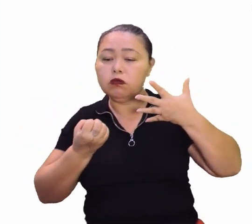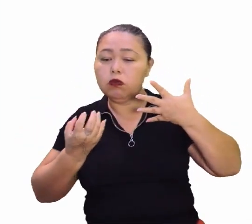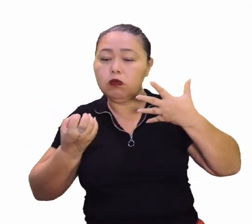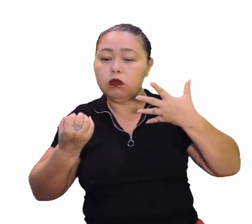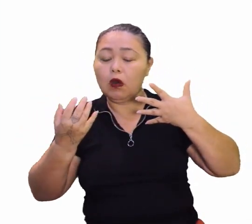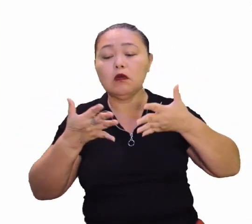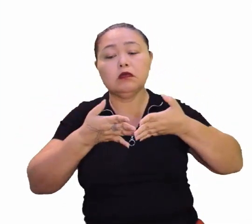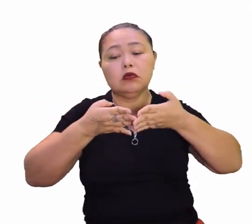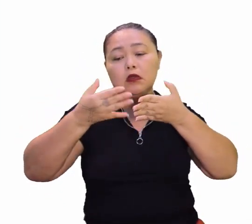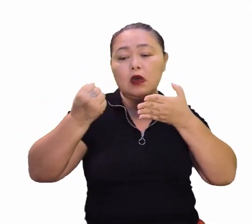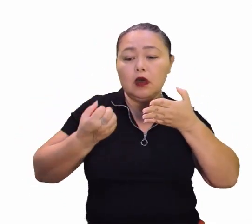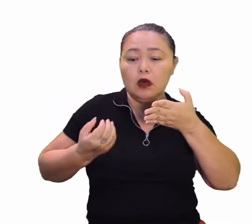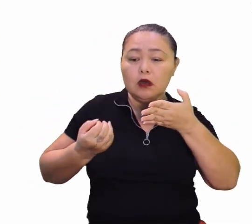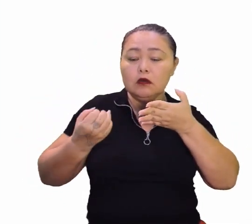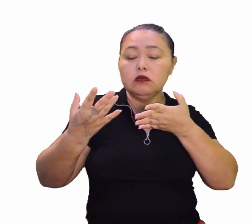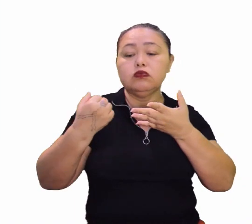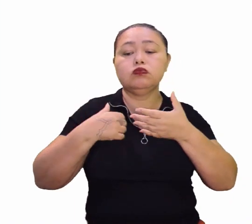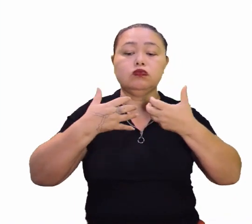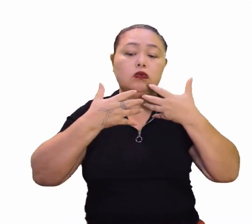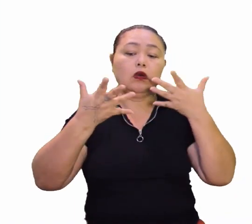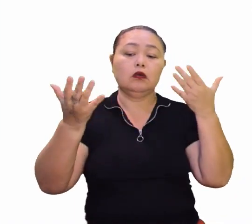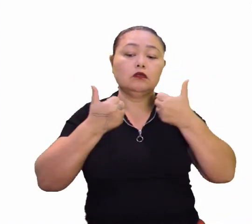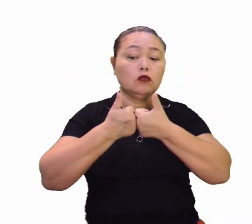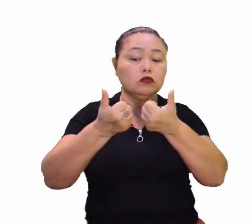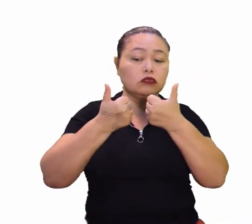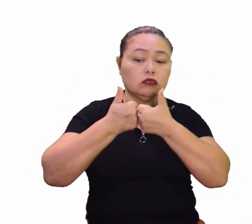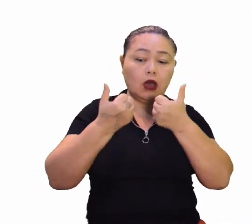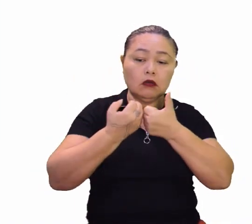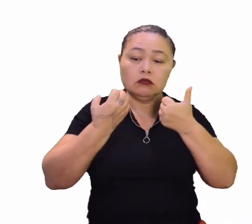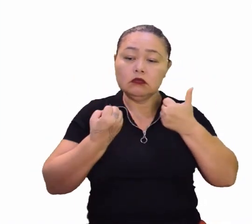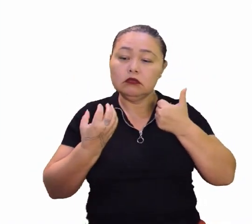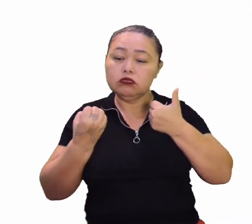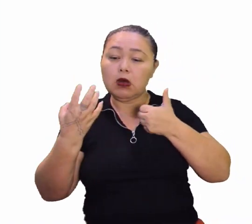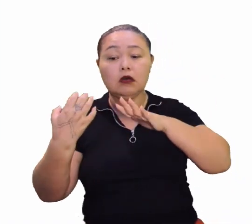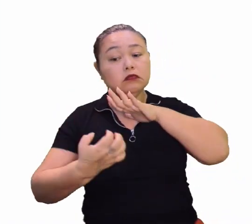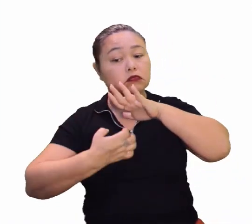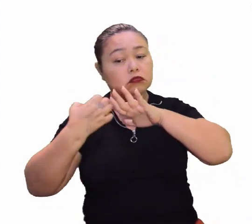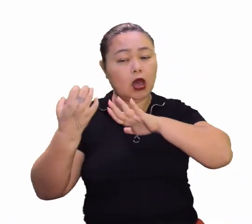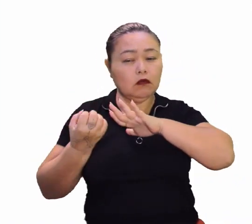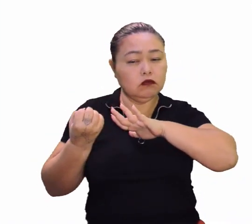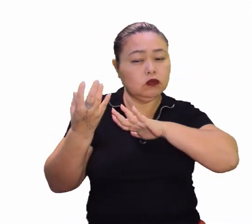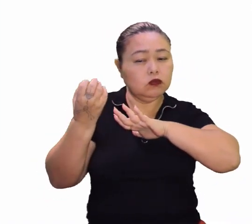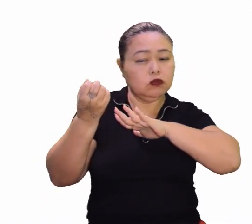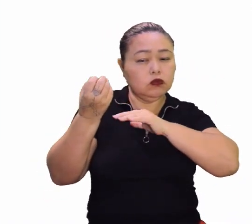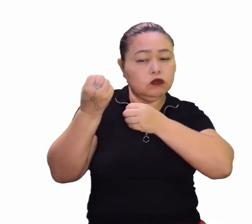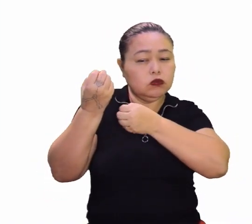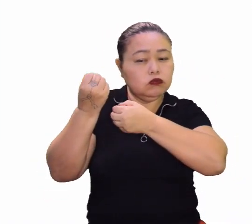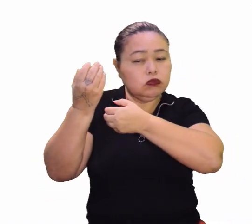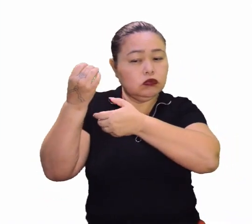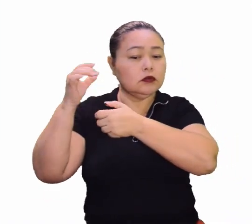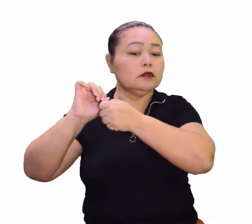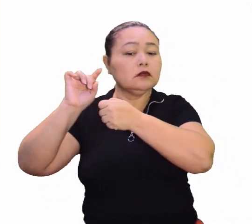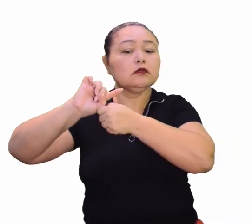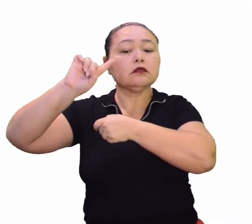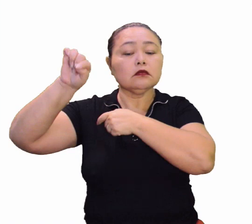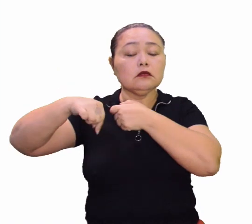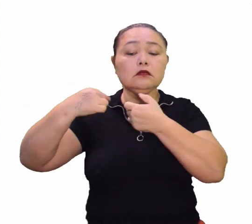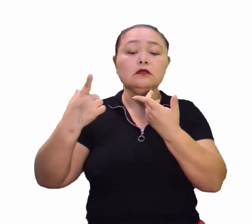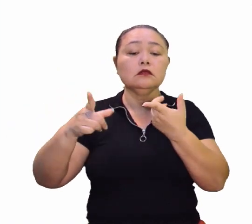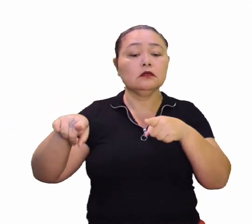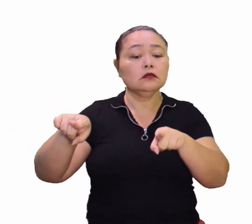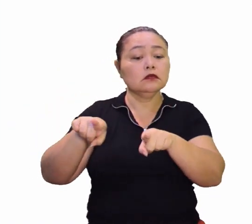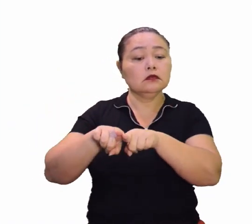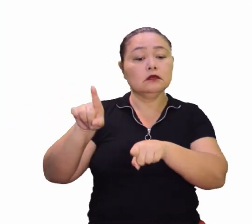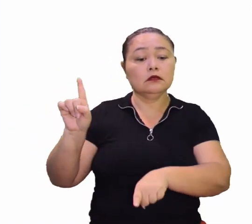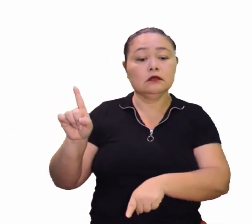do navio, do ônibus e etc. Da indústria. Da indústria, lançados